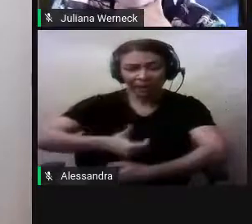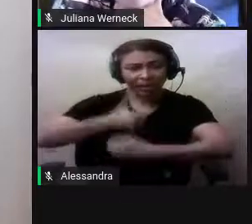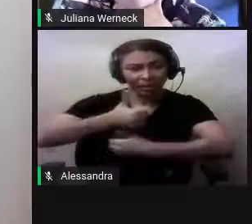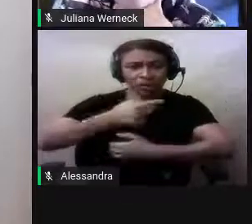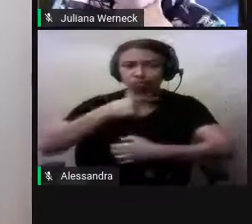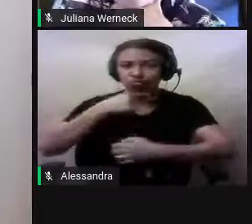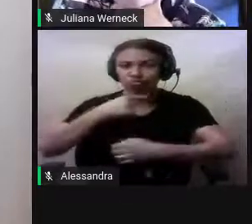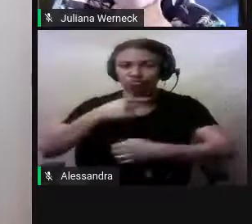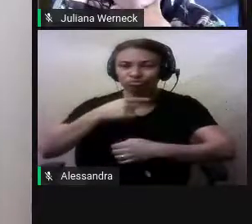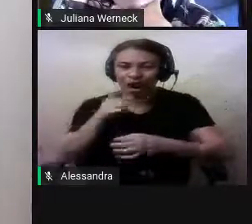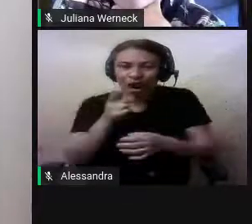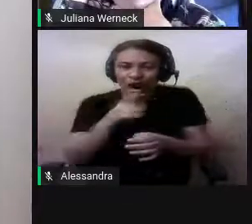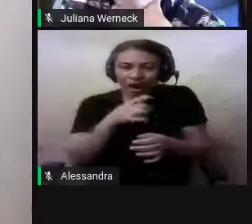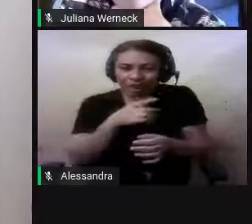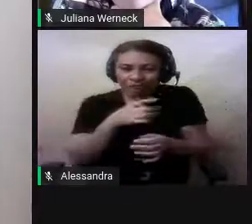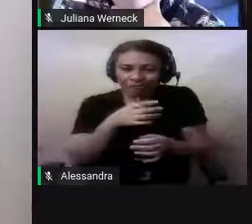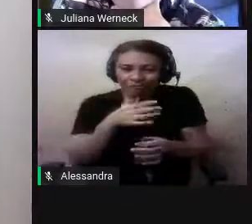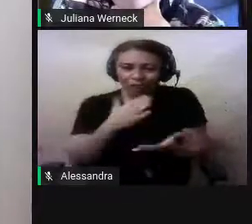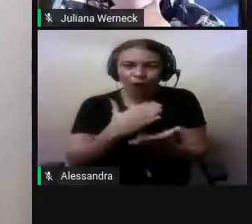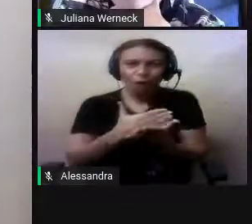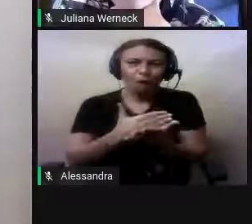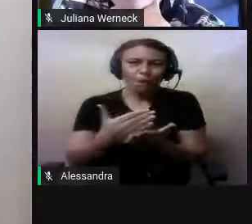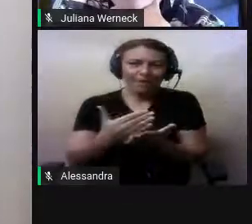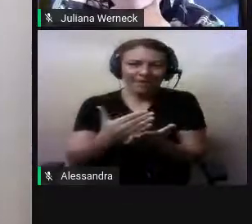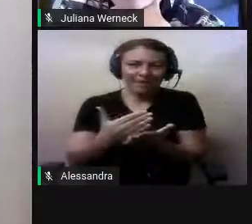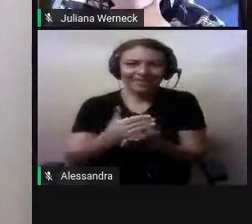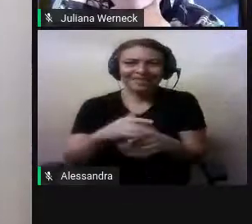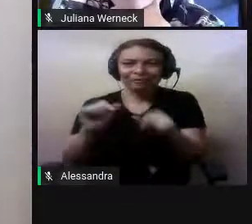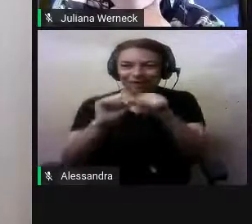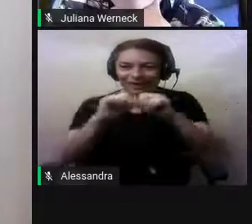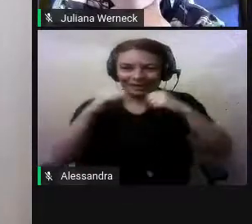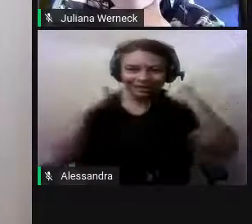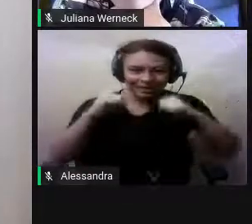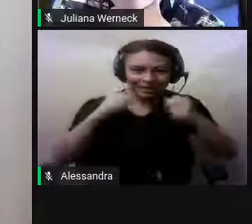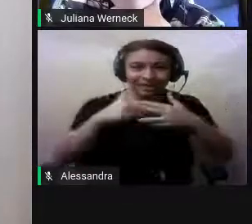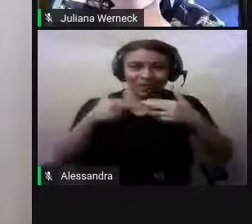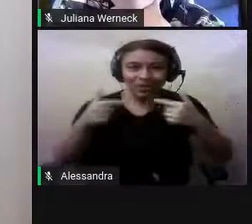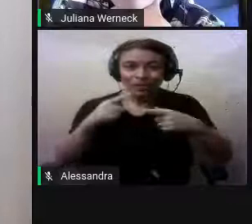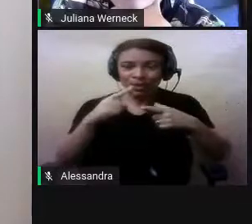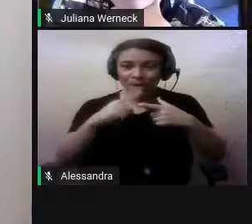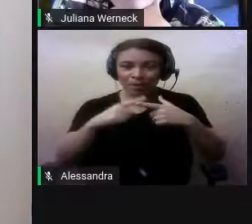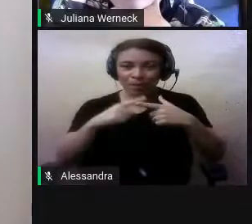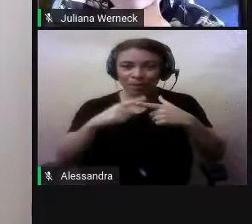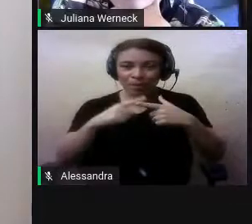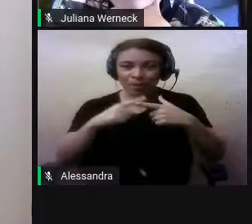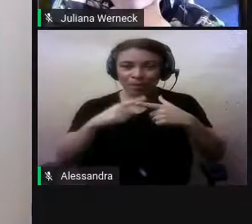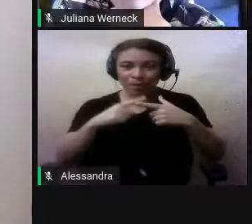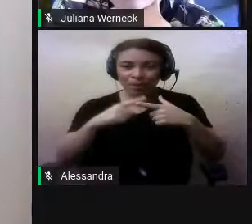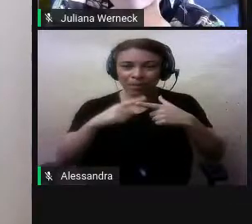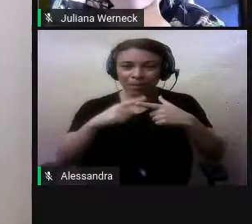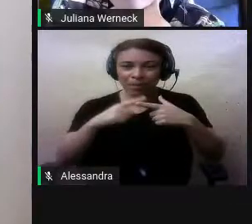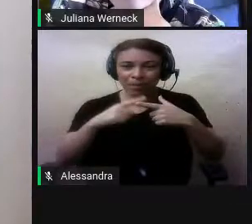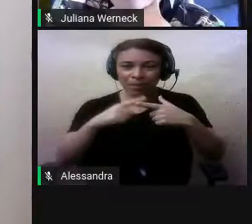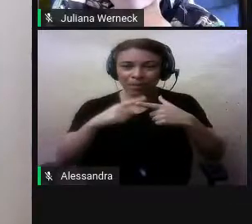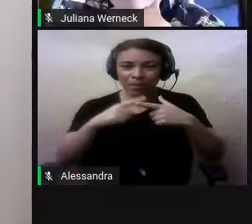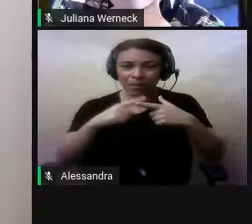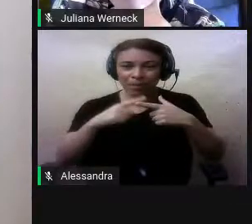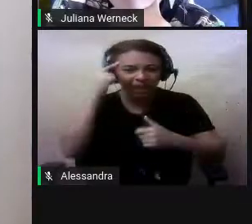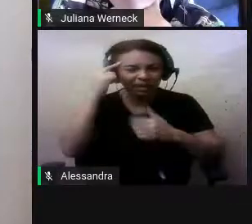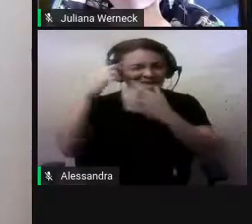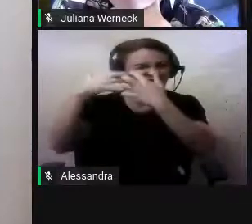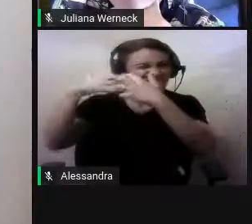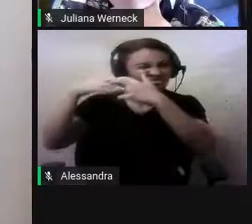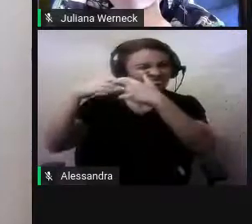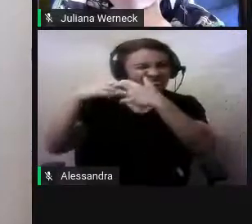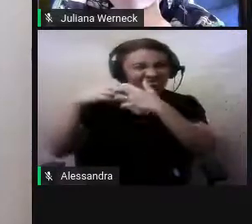gente fica com medo e a gente começa a fazer. Por quê? Porque na nossa consciência, a dor de não perder qualidade de vida ou de